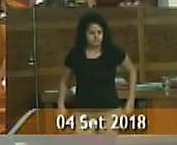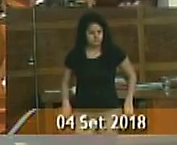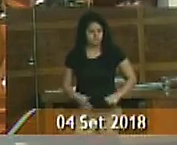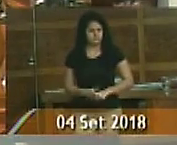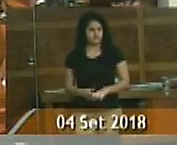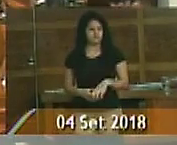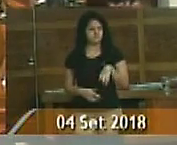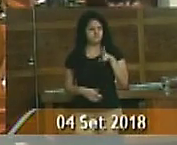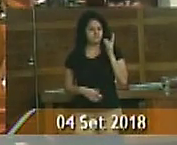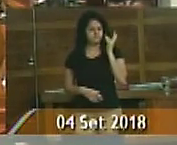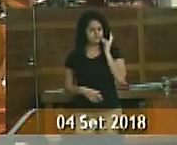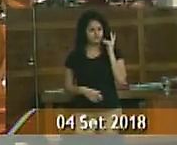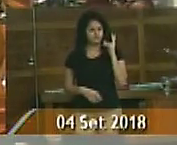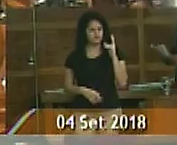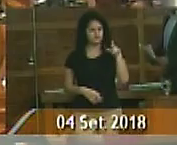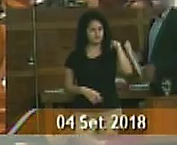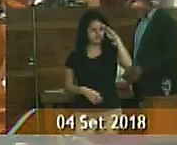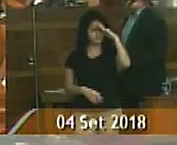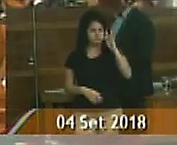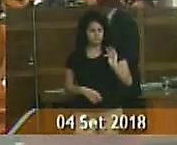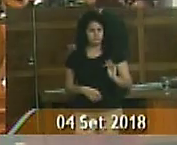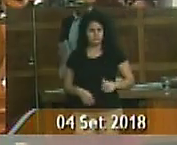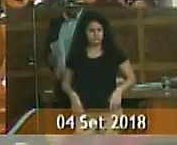Com a palavra, vereador Sargento Timóteo.